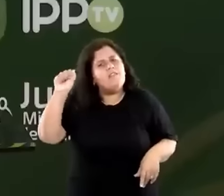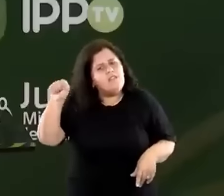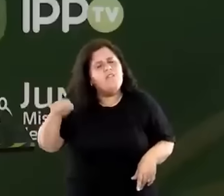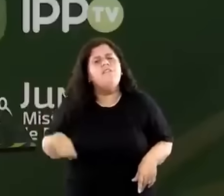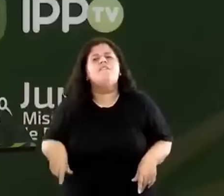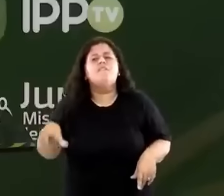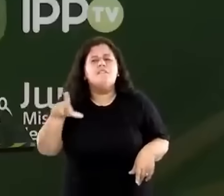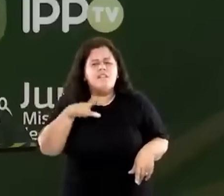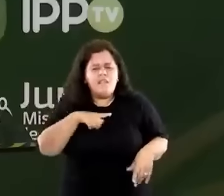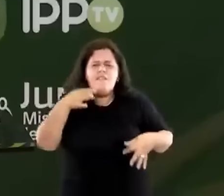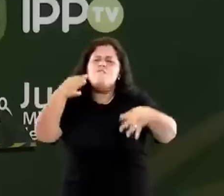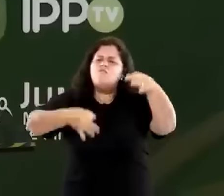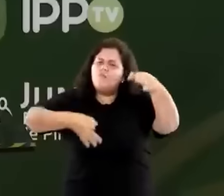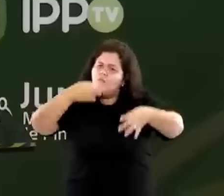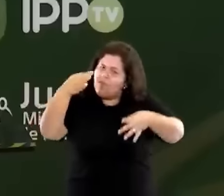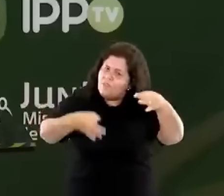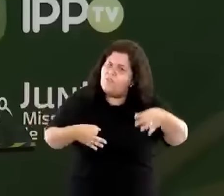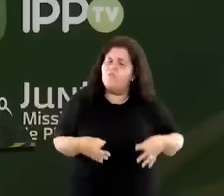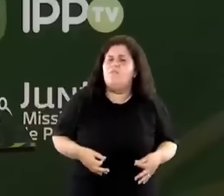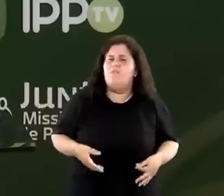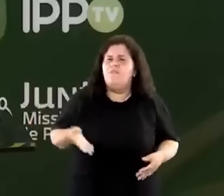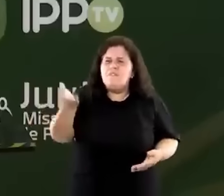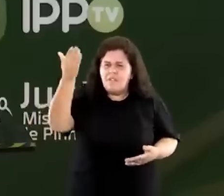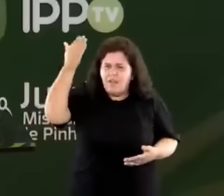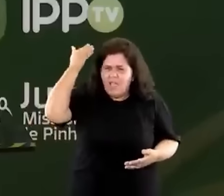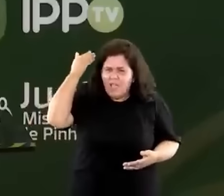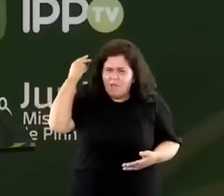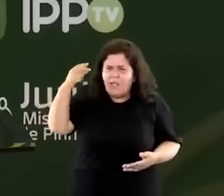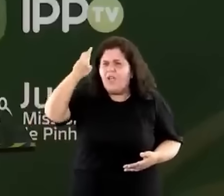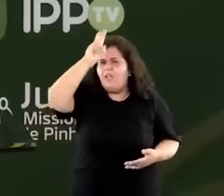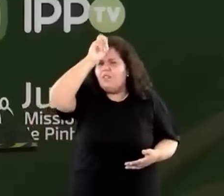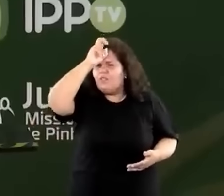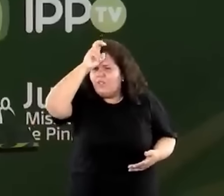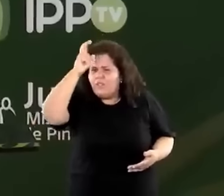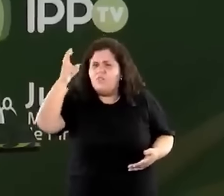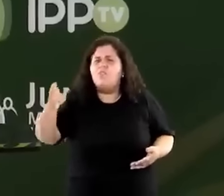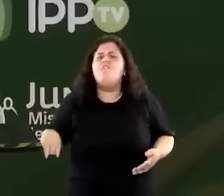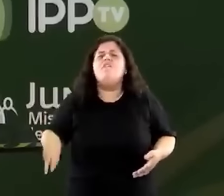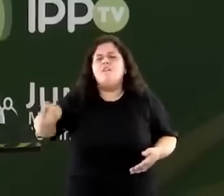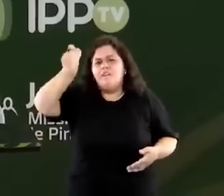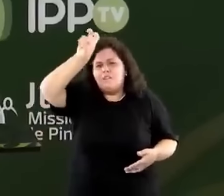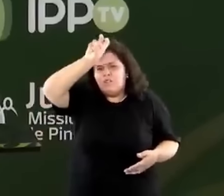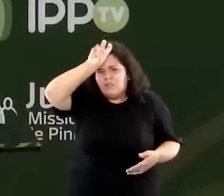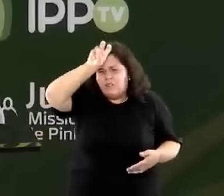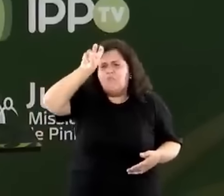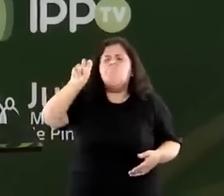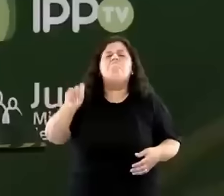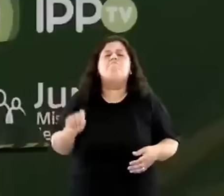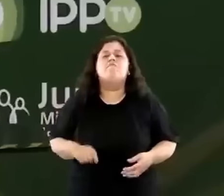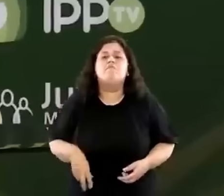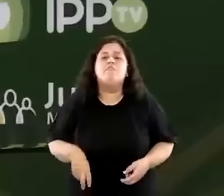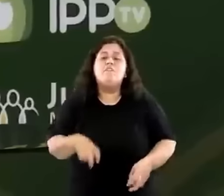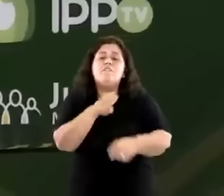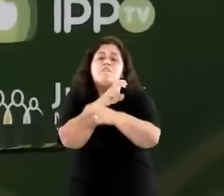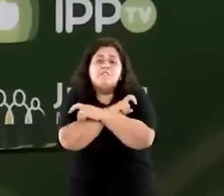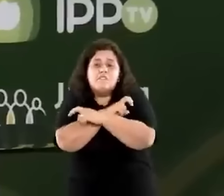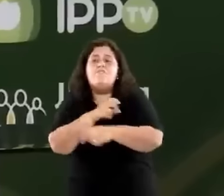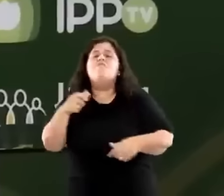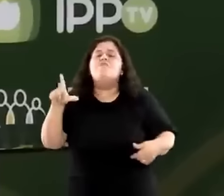Egito Deus mandou as pragas olha comigo para